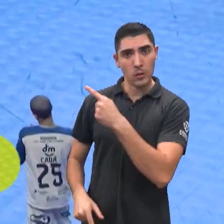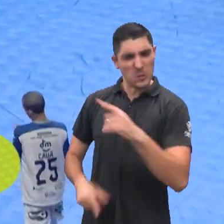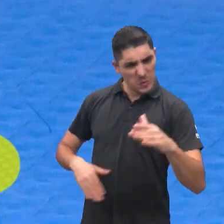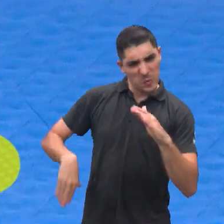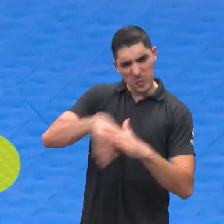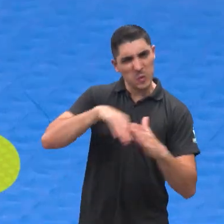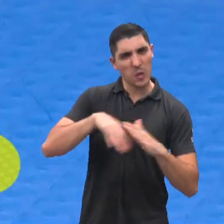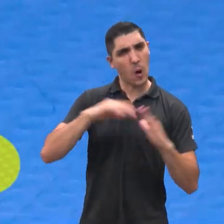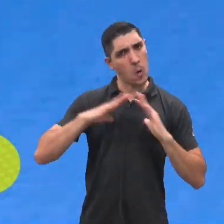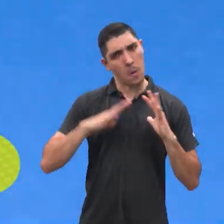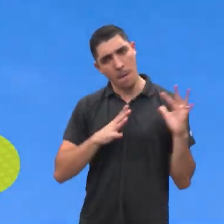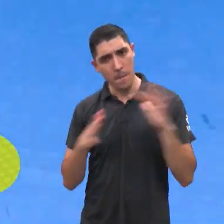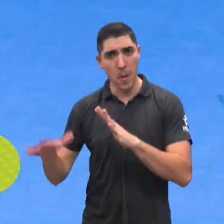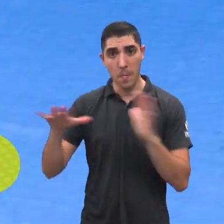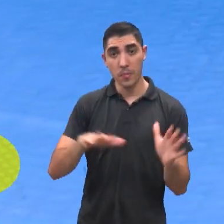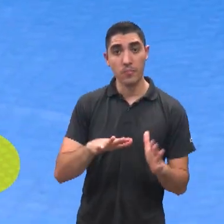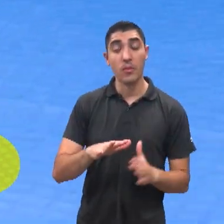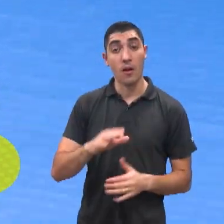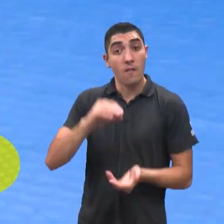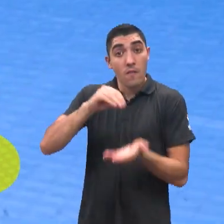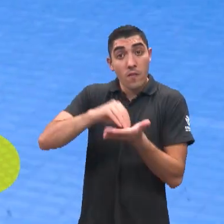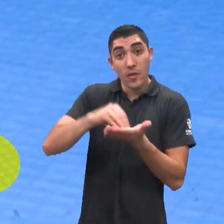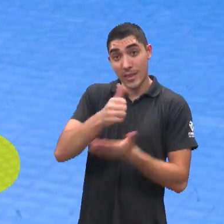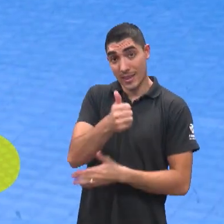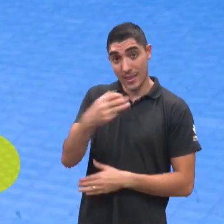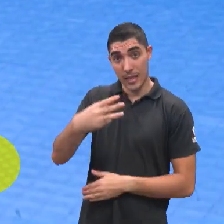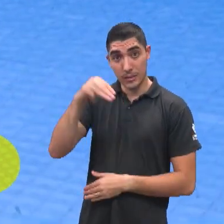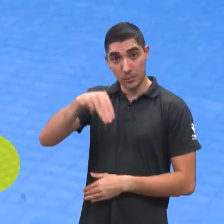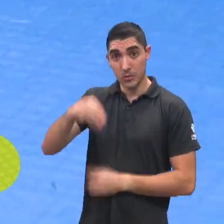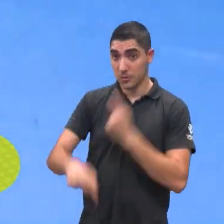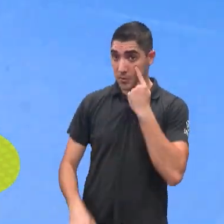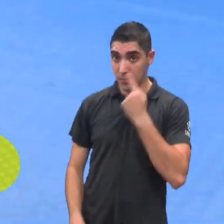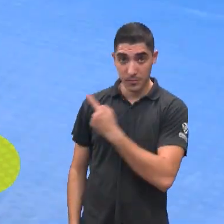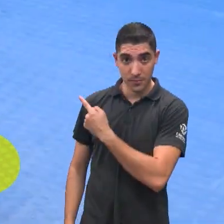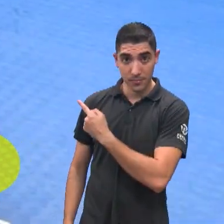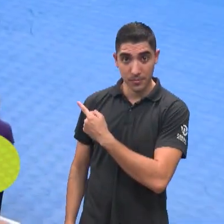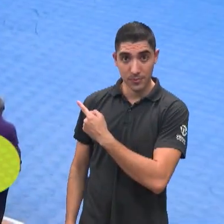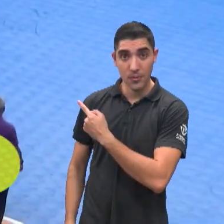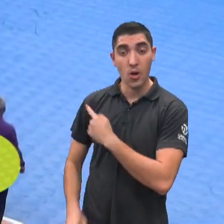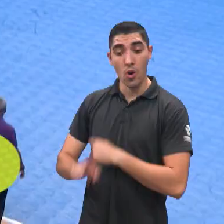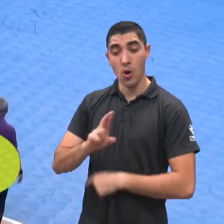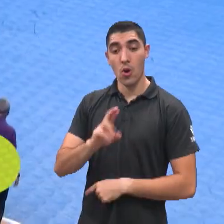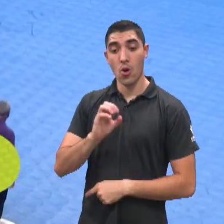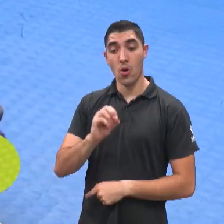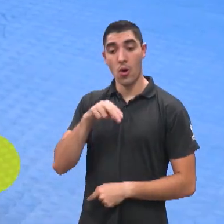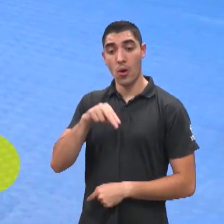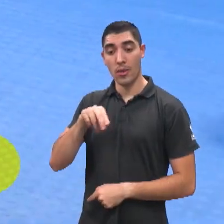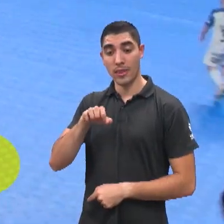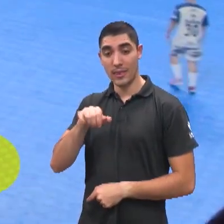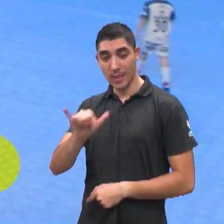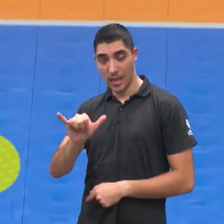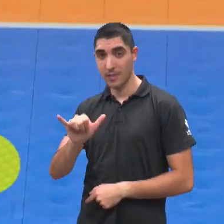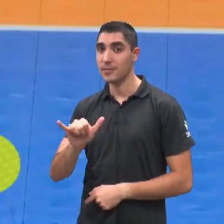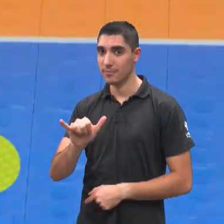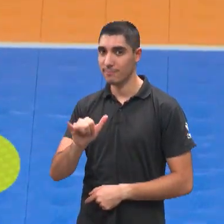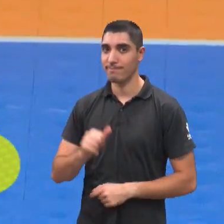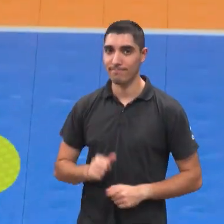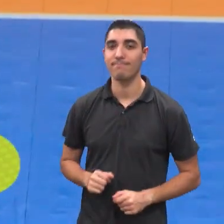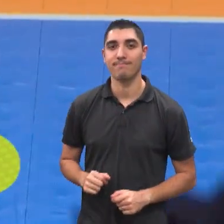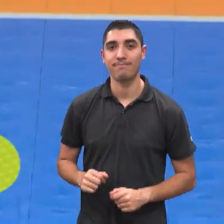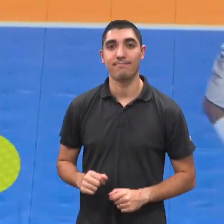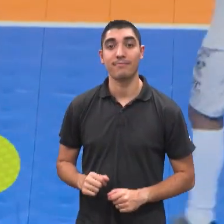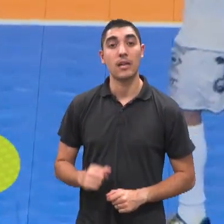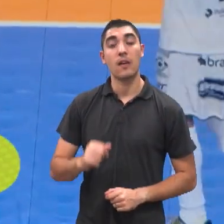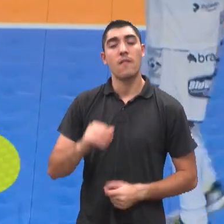trabalhar. Faltando 13 minutos para o fim, foi a vez de Rony levar perigo ao gol adversário.